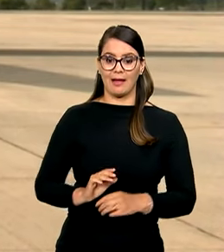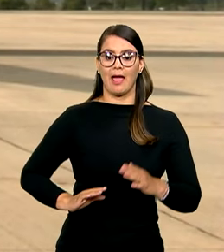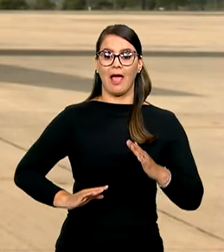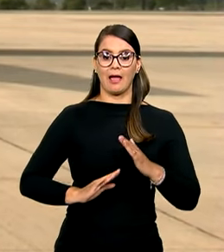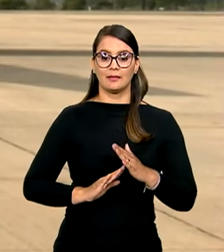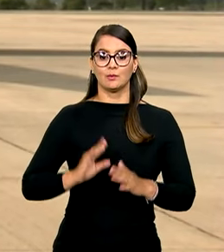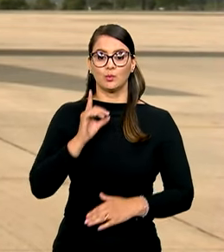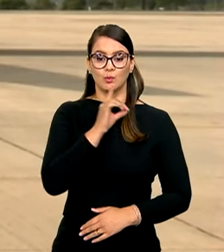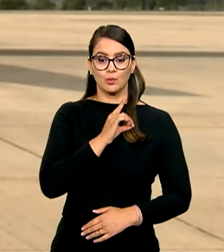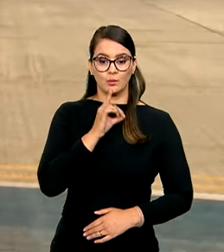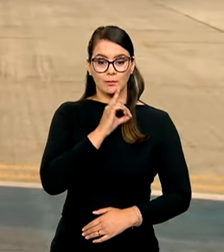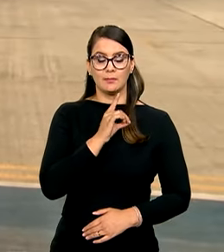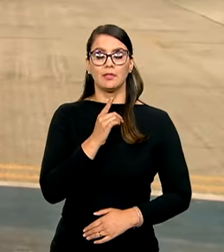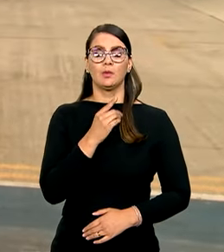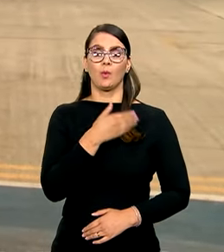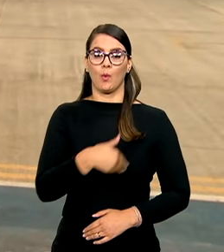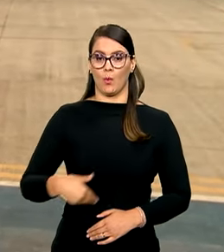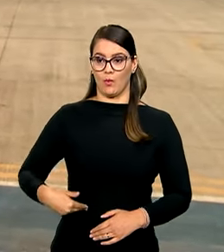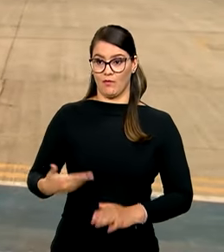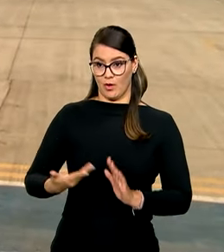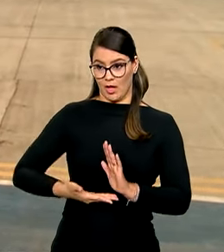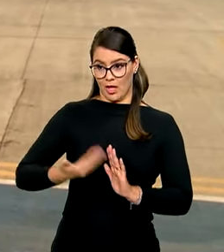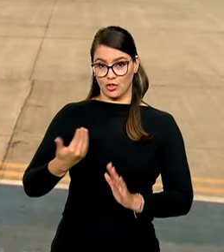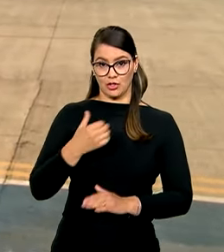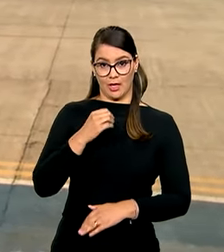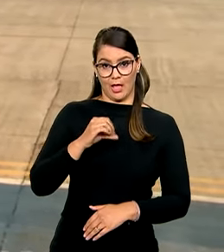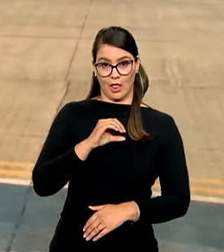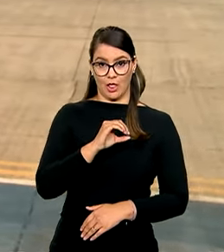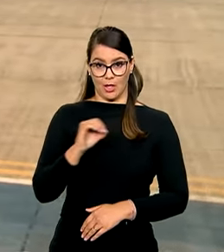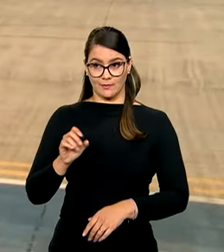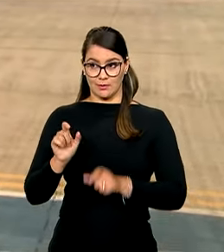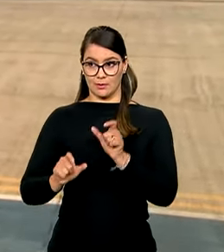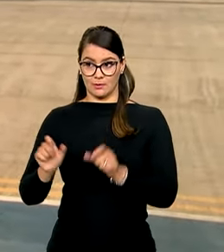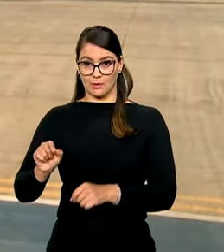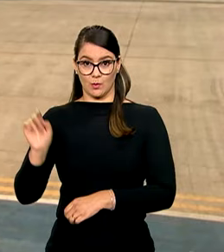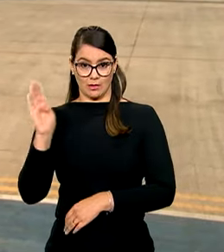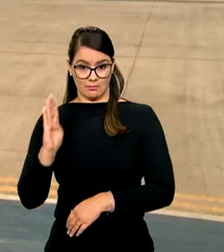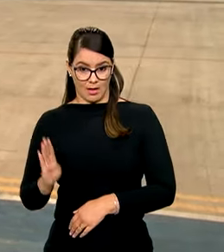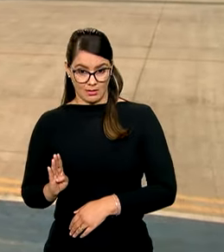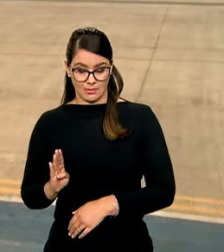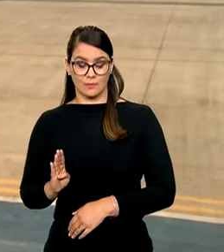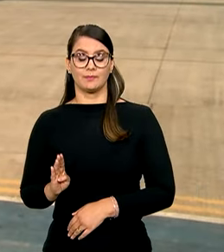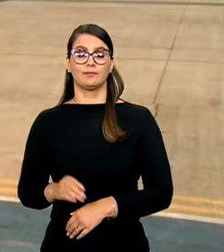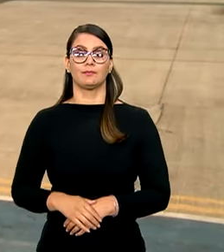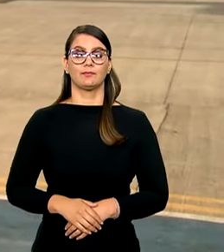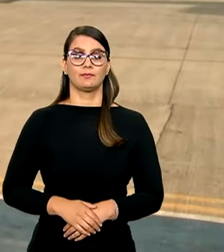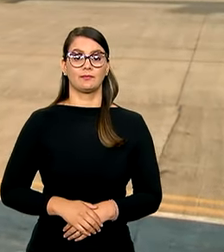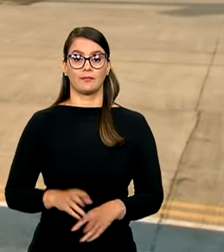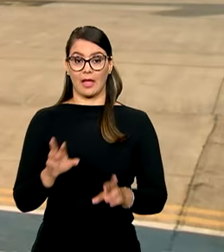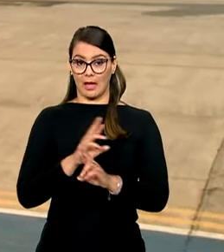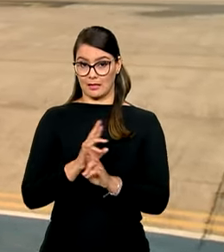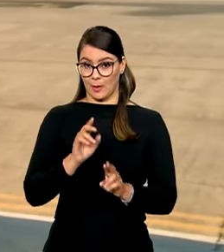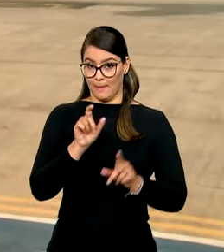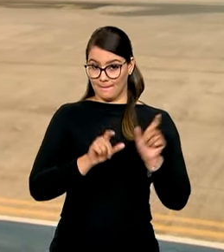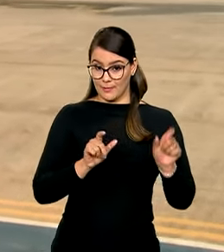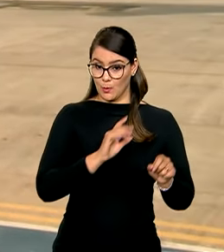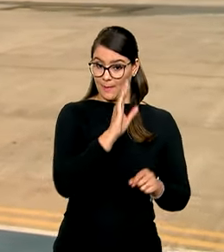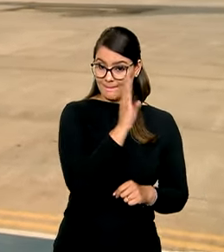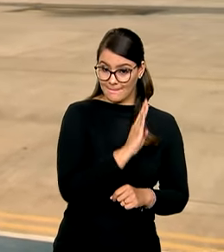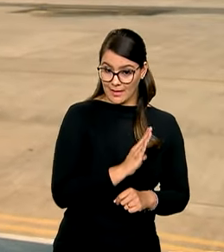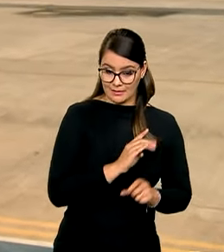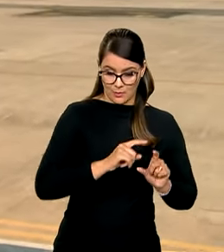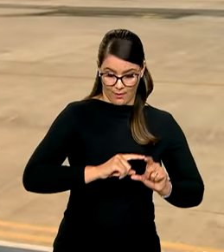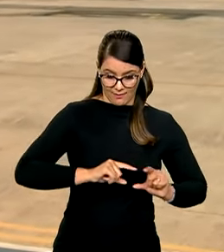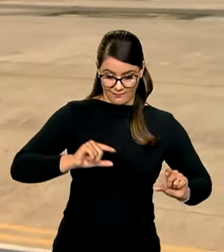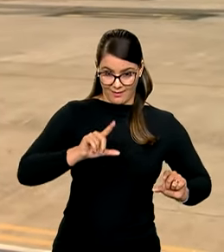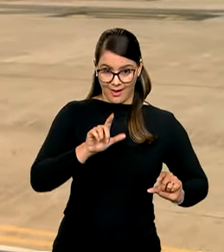o governo pretende retirar 900 brasileiros que estão na região. Em relação aos brasileiros que estão na faixa de